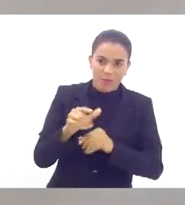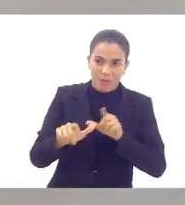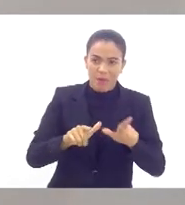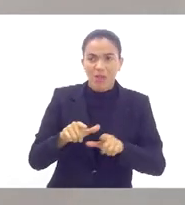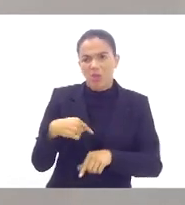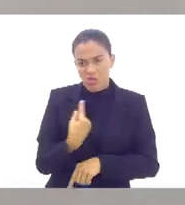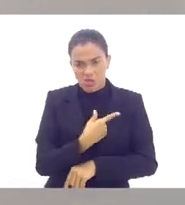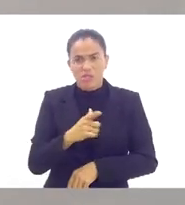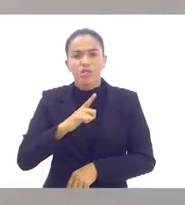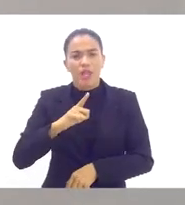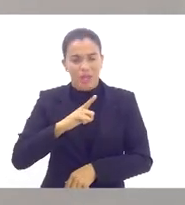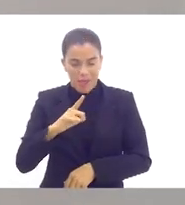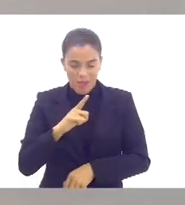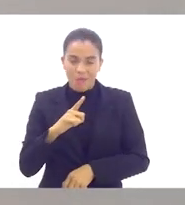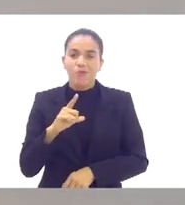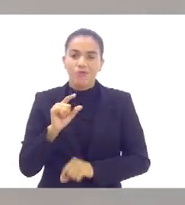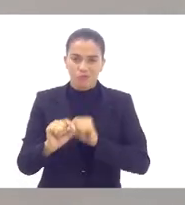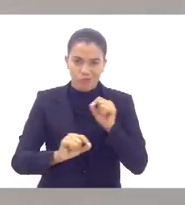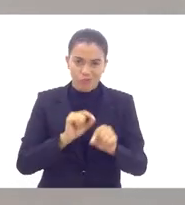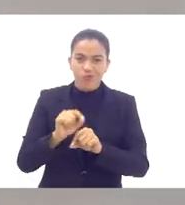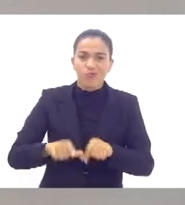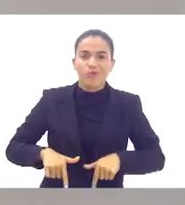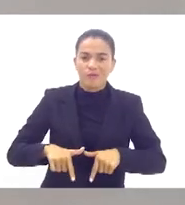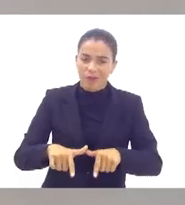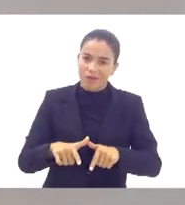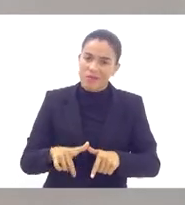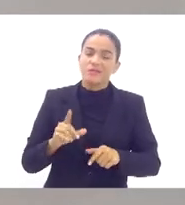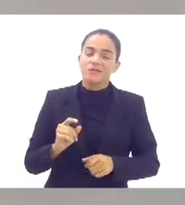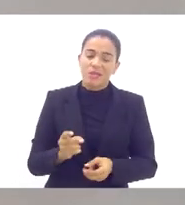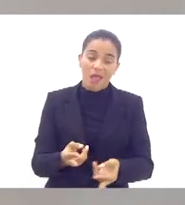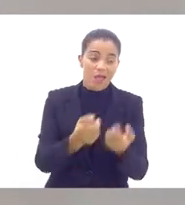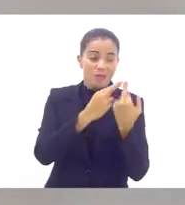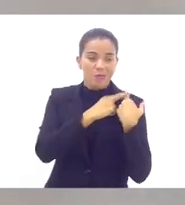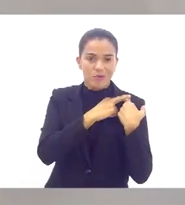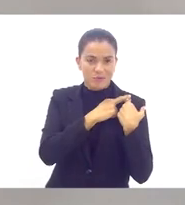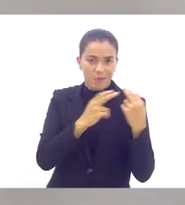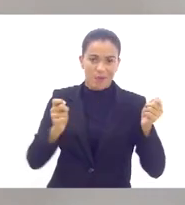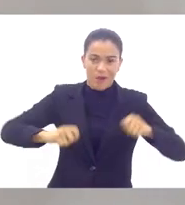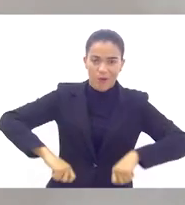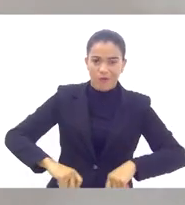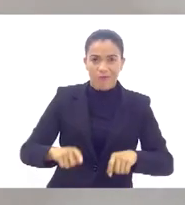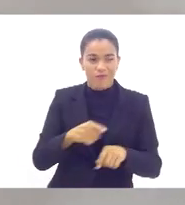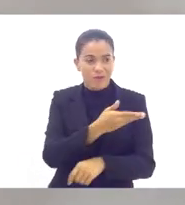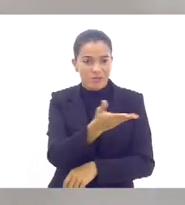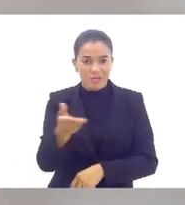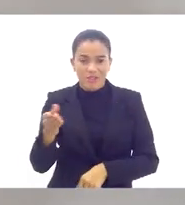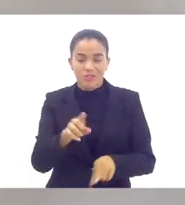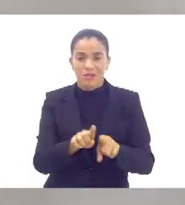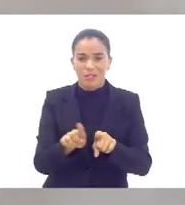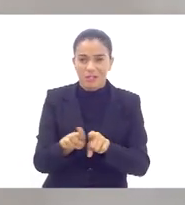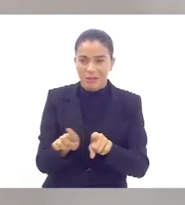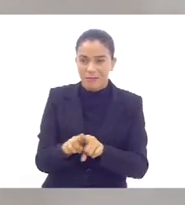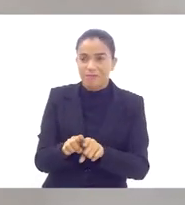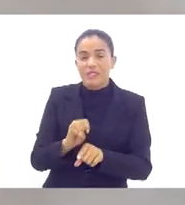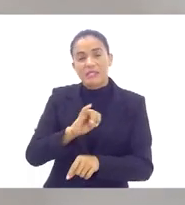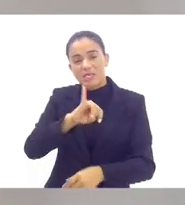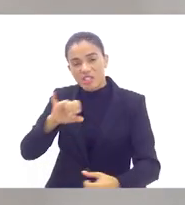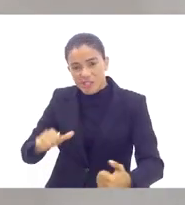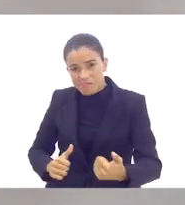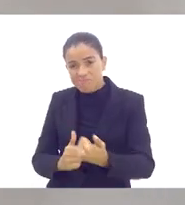temos o que fazer, cada um dentro da sua competência, Polícia Civil, Alerj, vocês. Eu acho que se a gente unir forças,